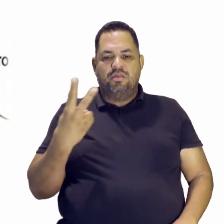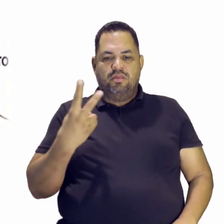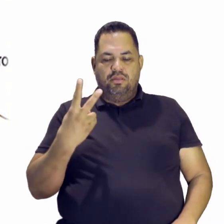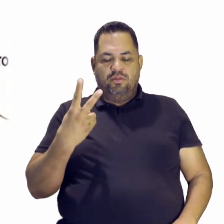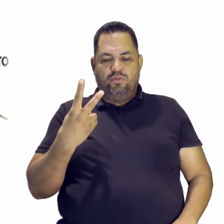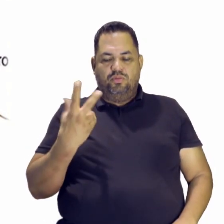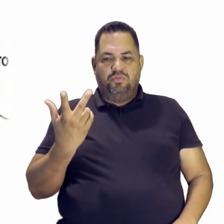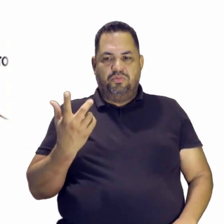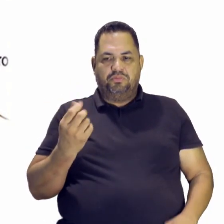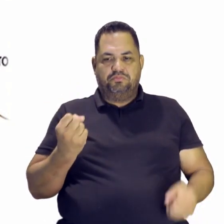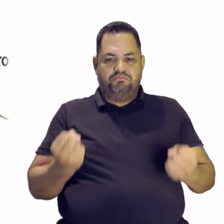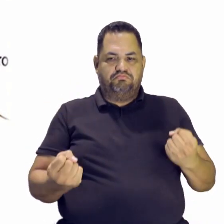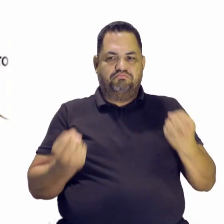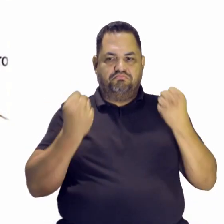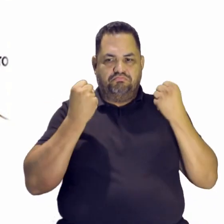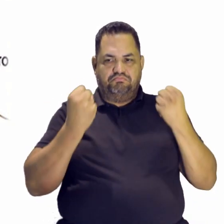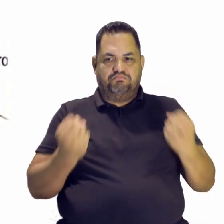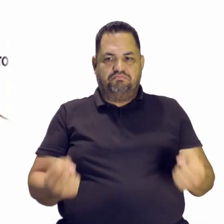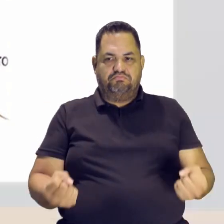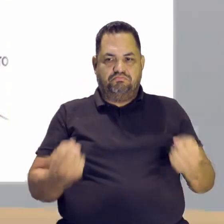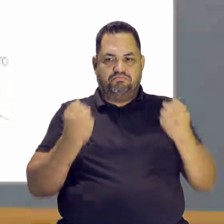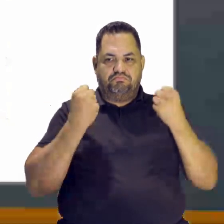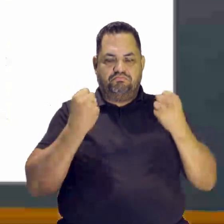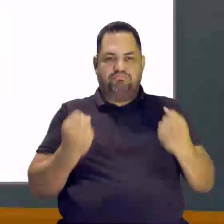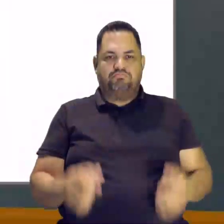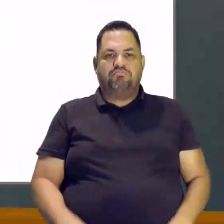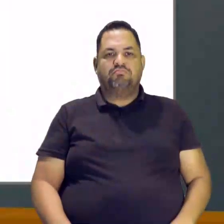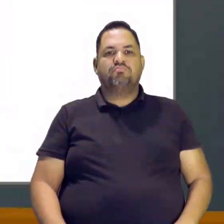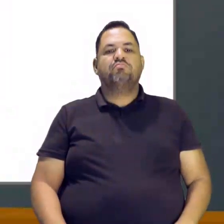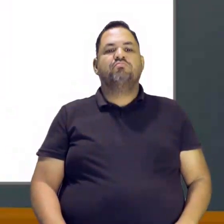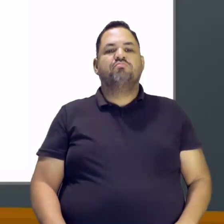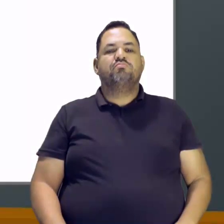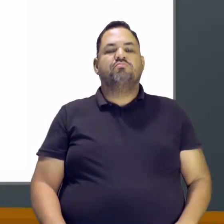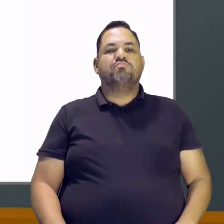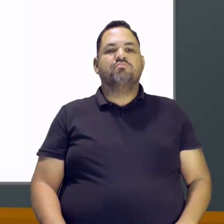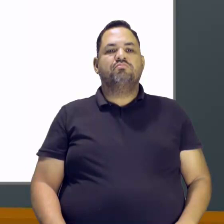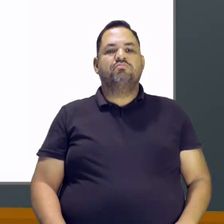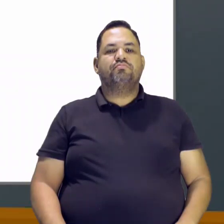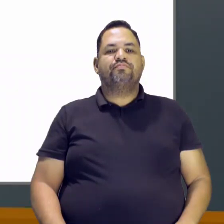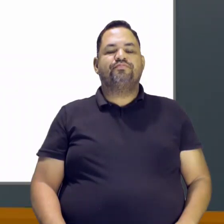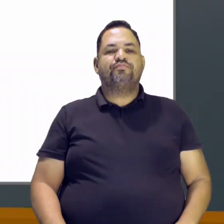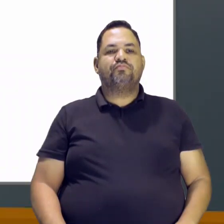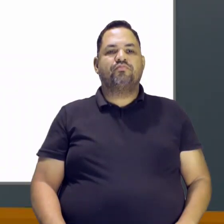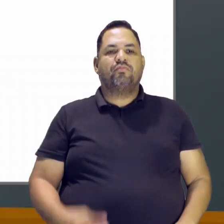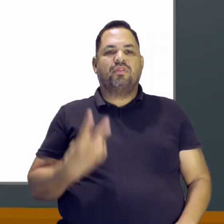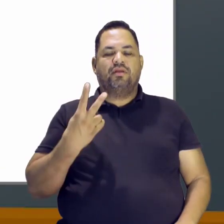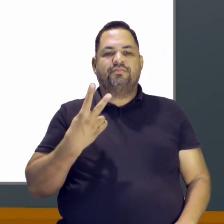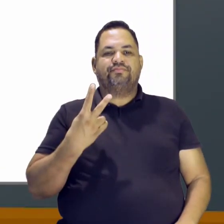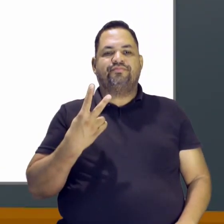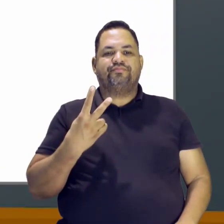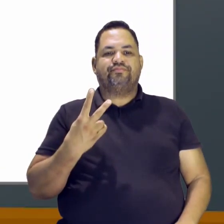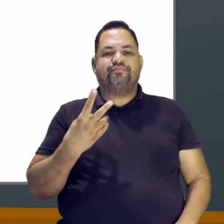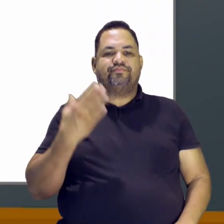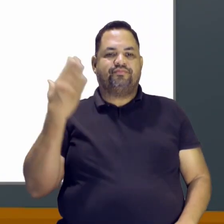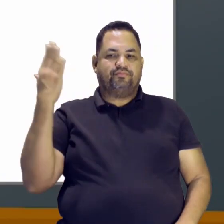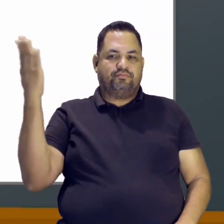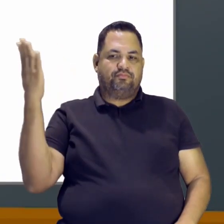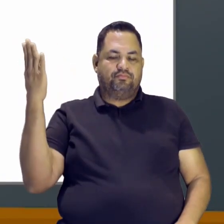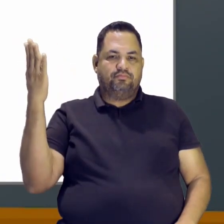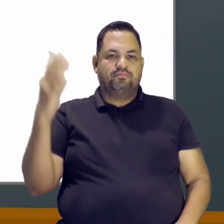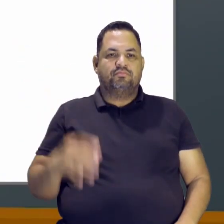executar o movimento ao mesmo tempo. Vem aqui comigo que eu quero falar contigo. Então, tu vai poder, se tu tiver duas garrafinhas, tu vai executar o movimento